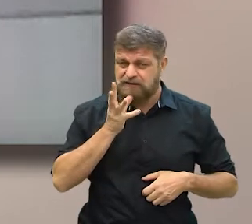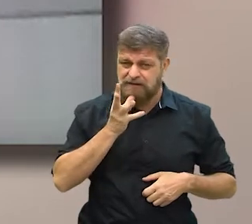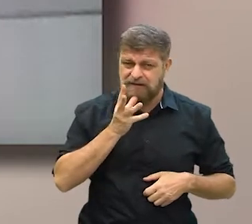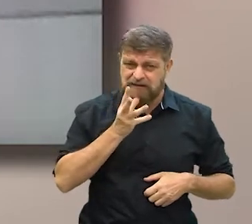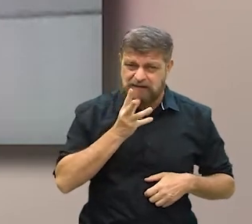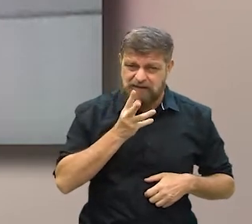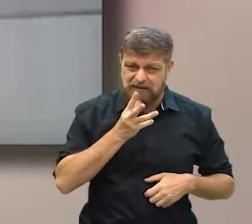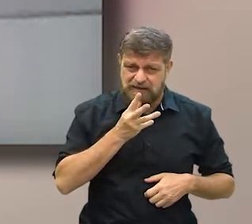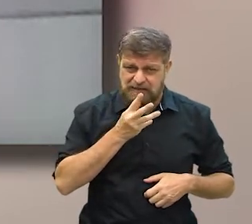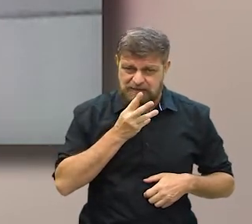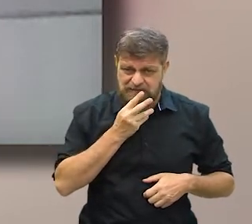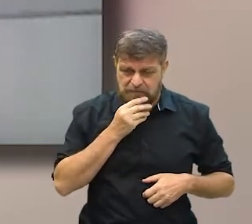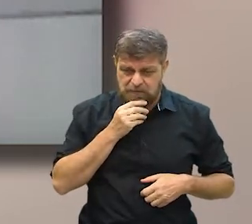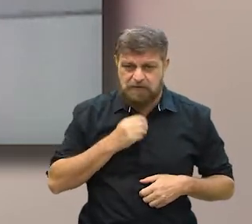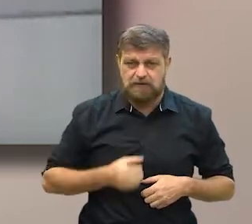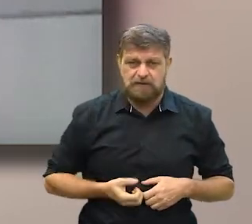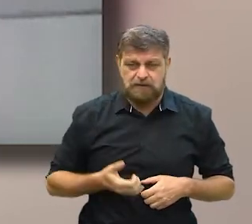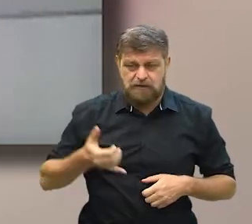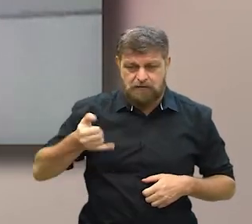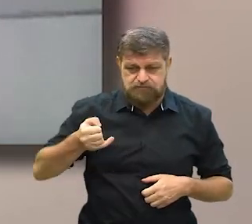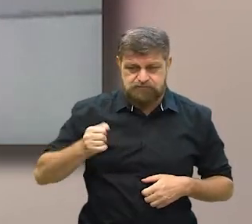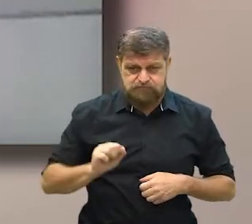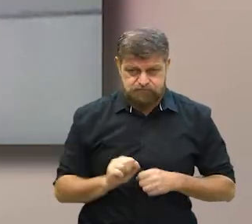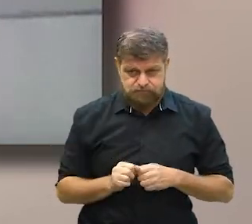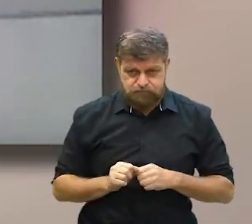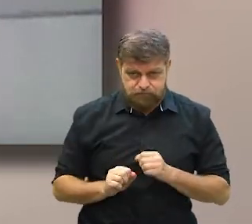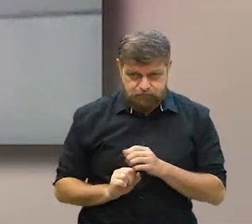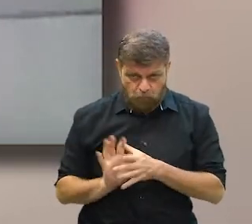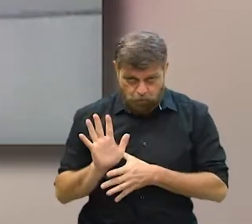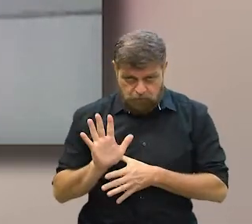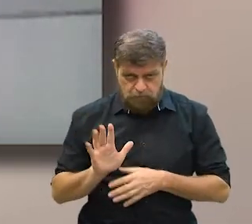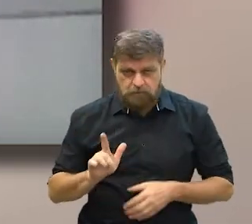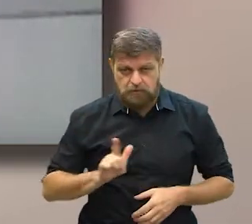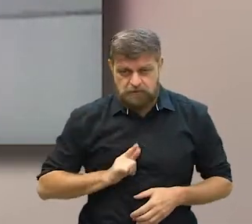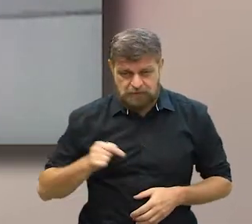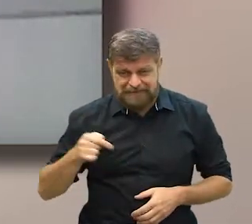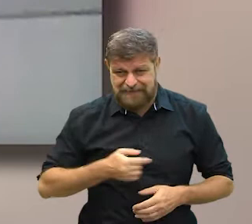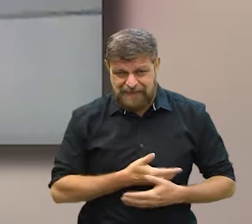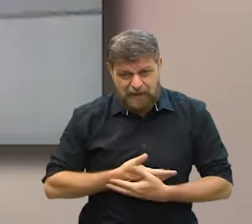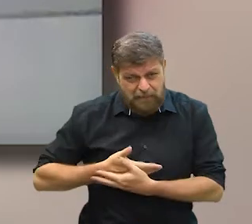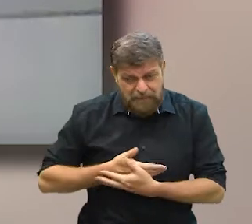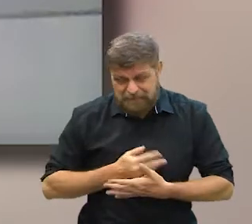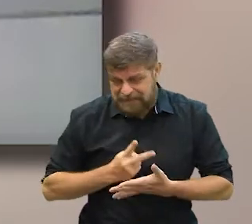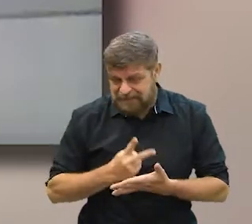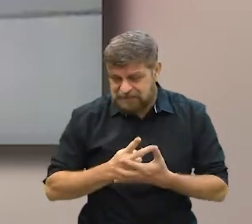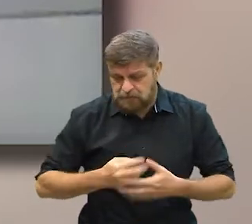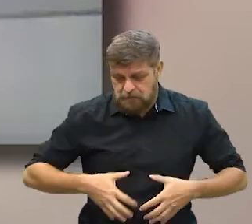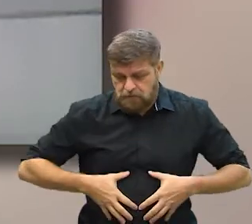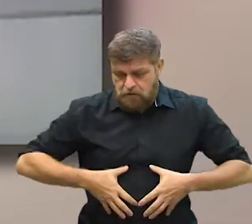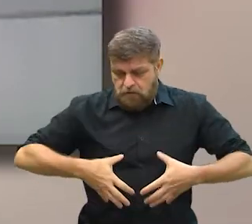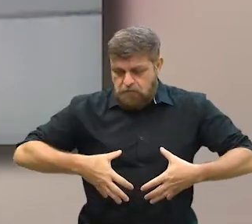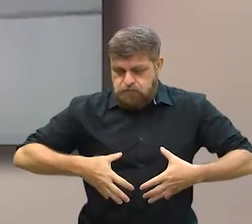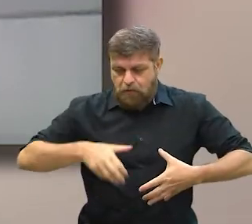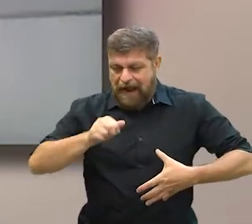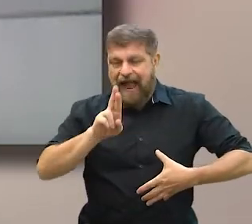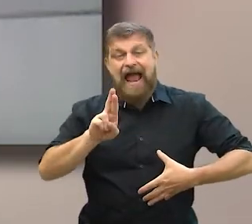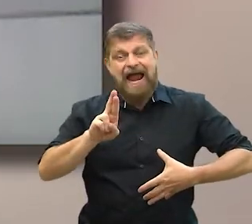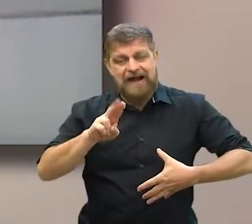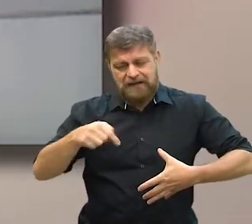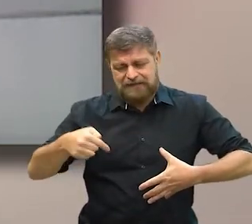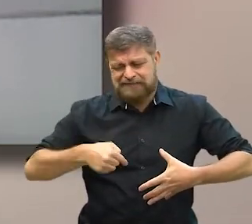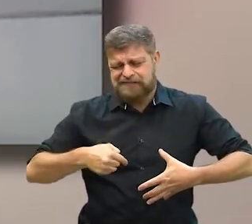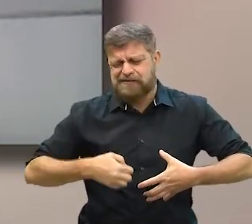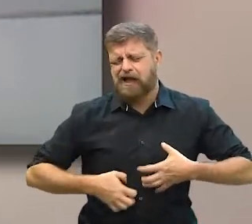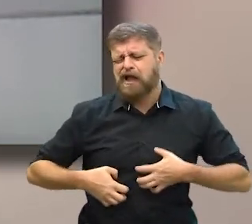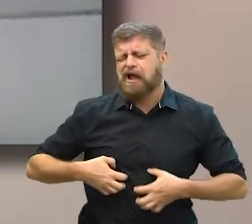de intestino delgado, mais outro tanto de intestino grosso, para sair por baixo na forma de flatos, né?